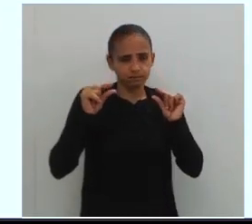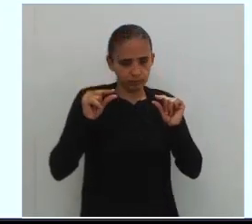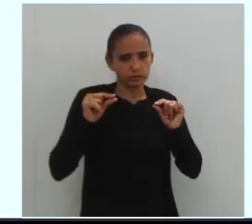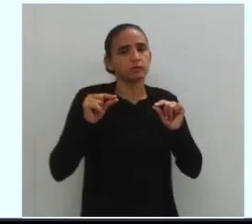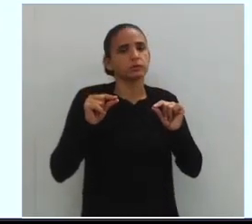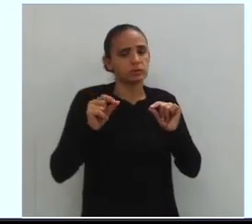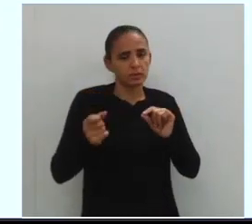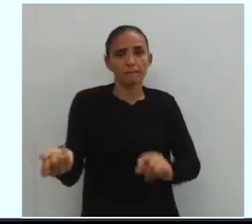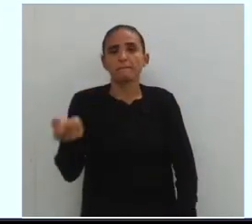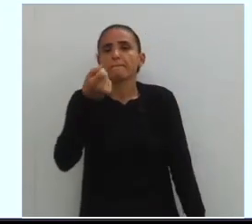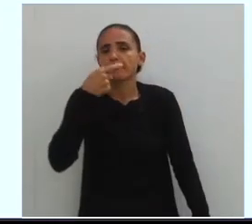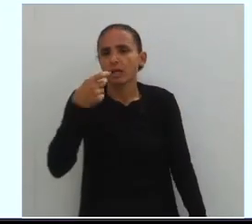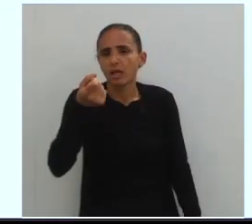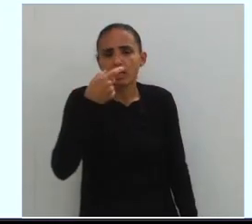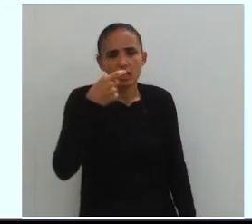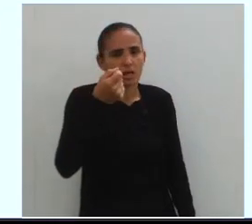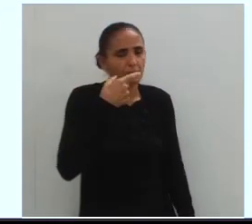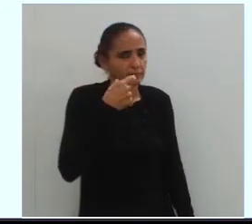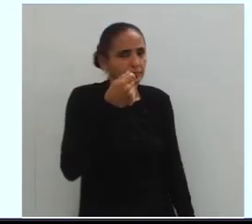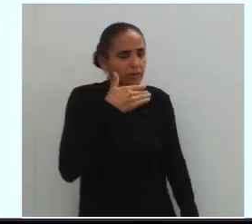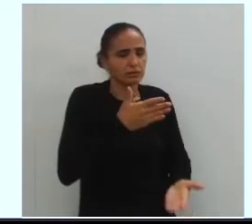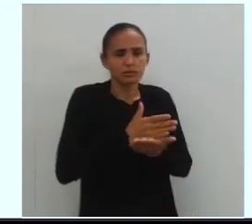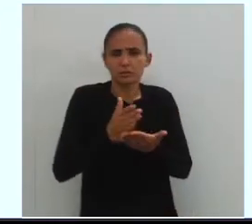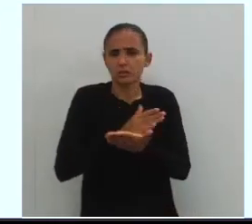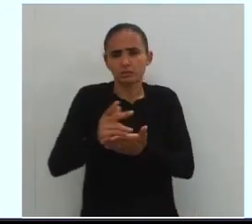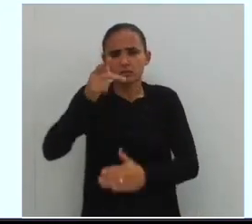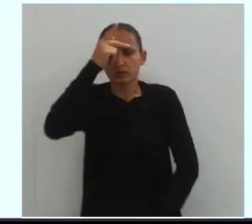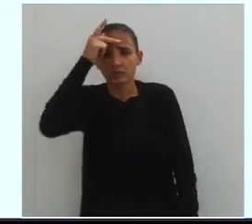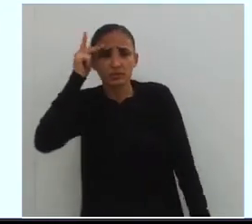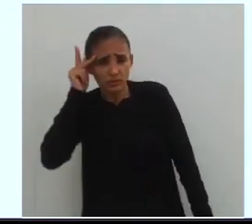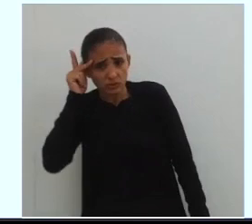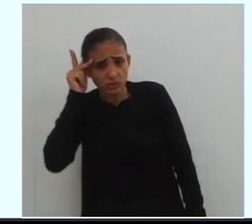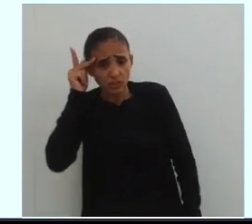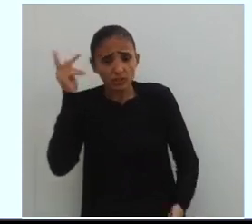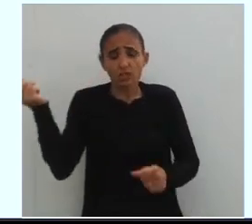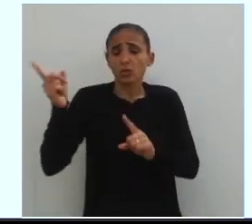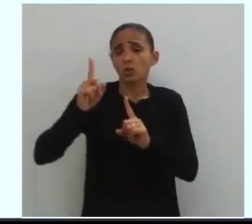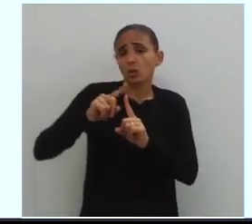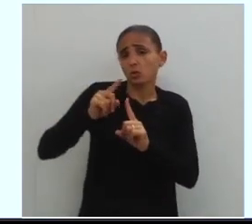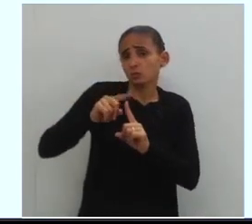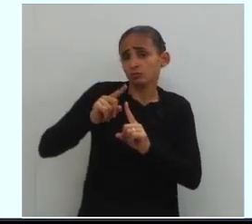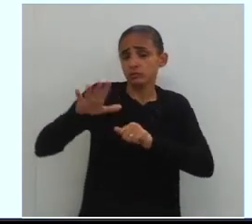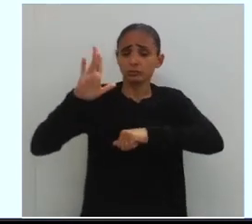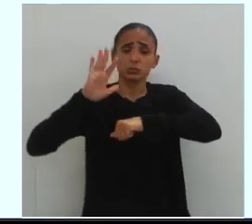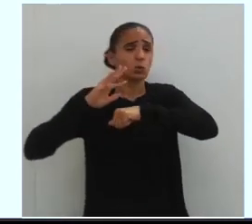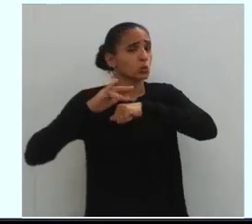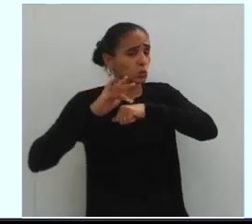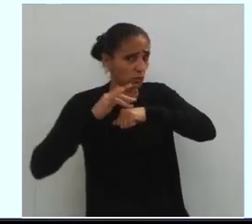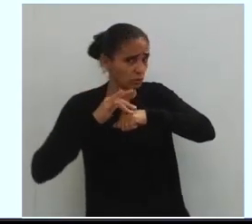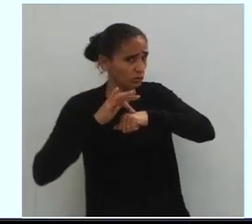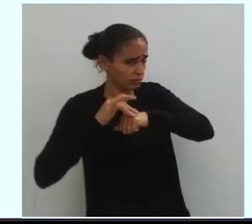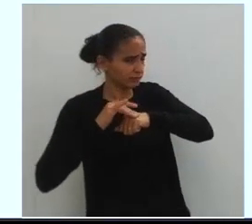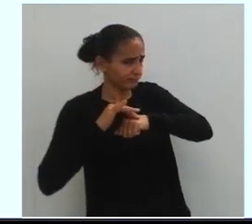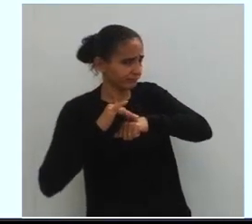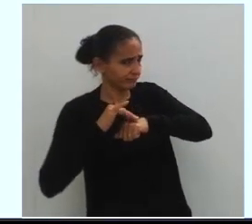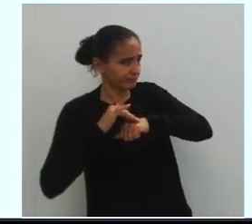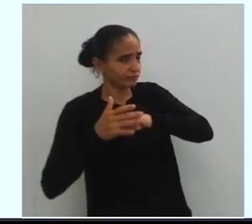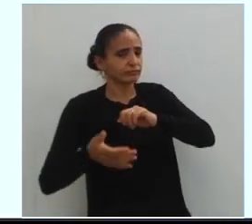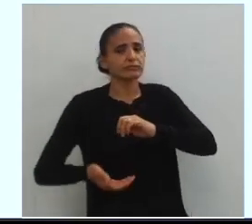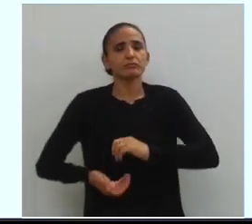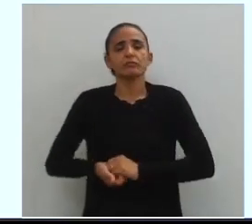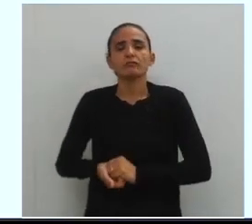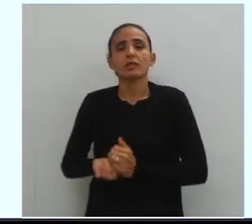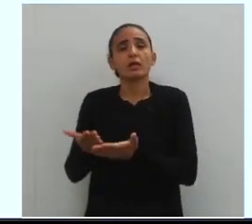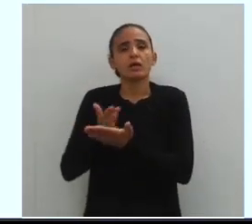como medicação para déficit de atenção e também de doenças neurológicas. Bora agora falar